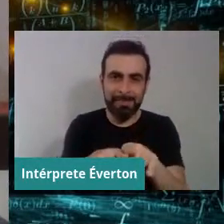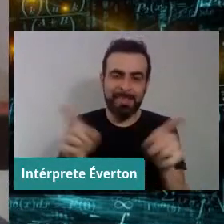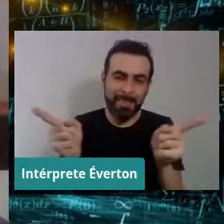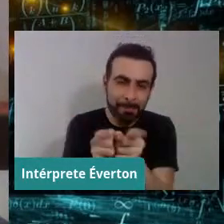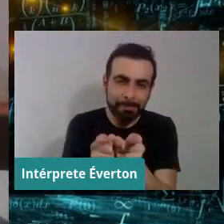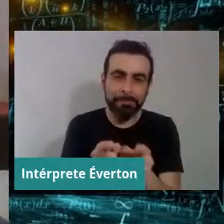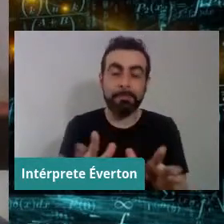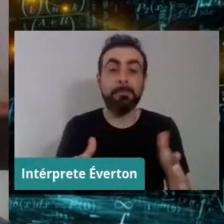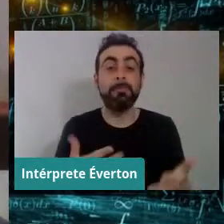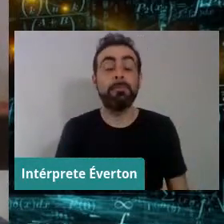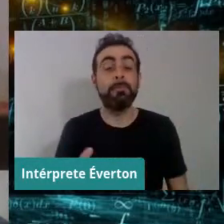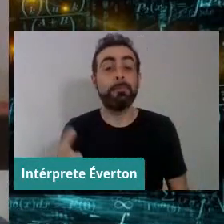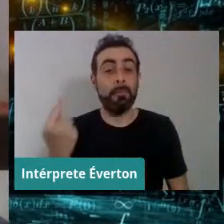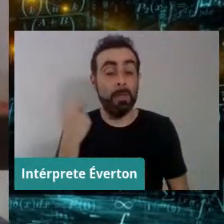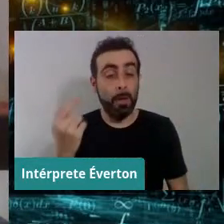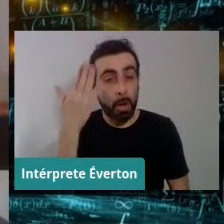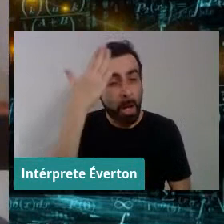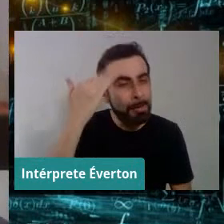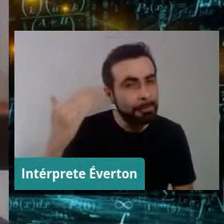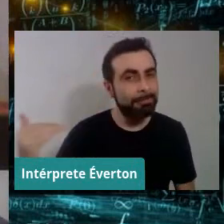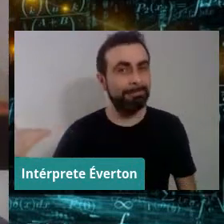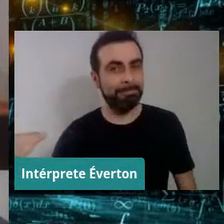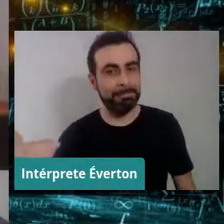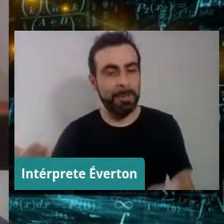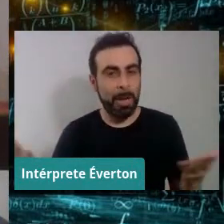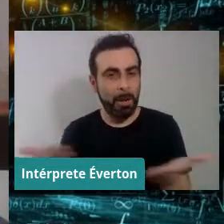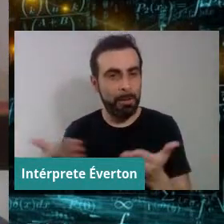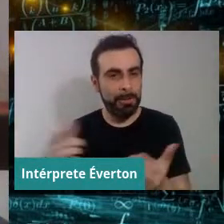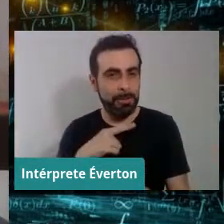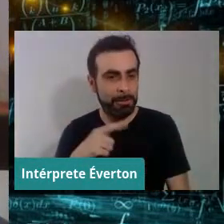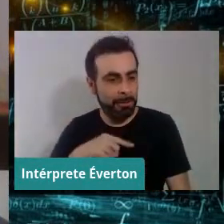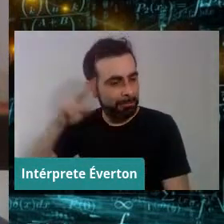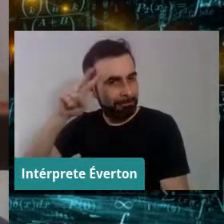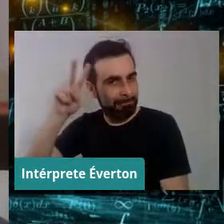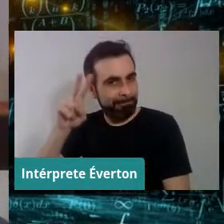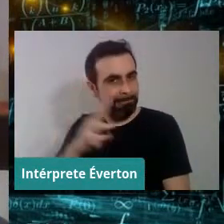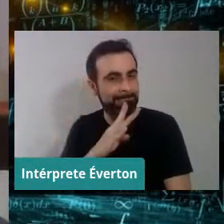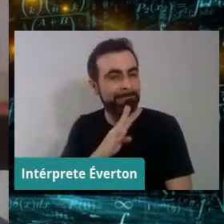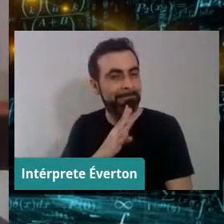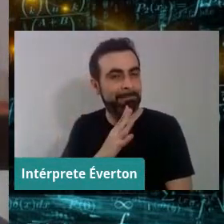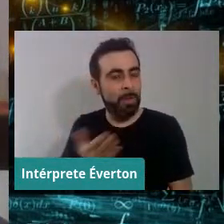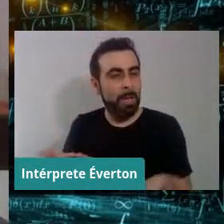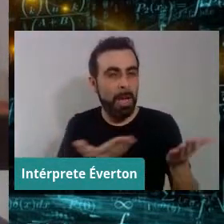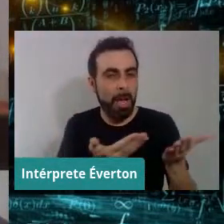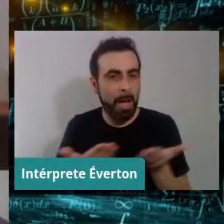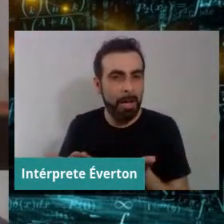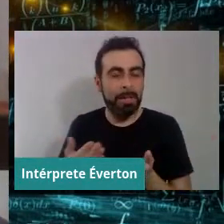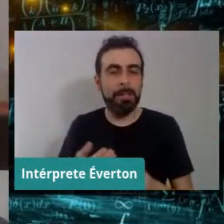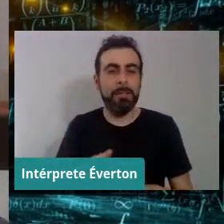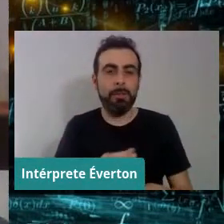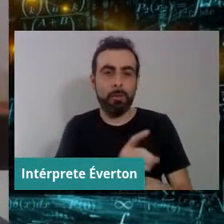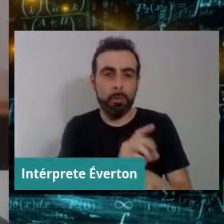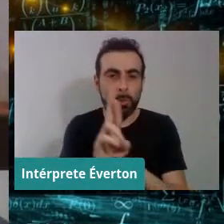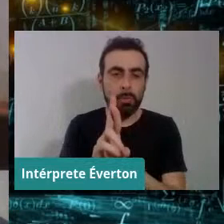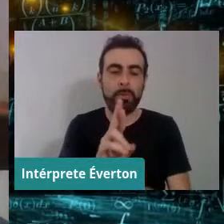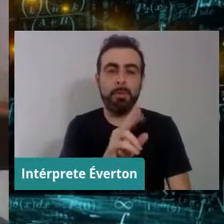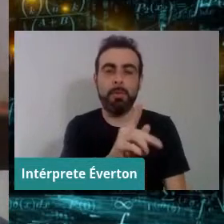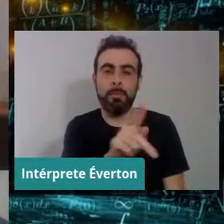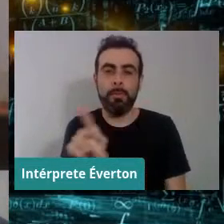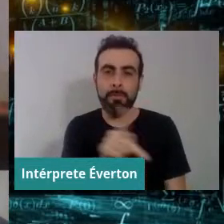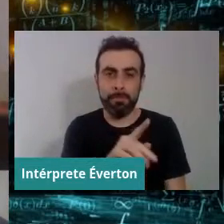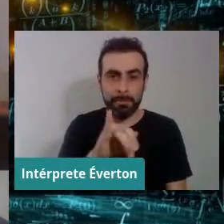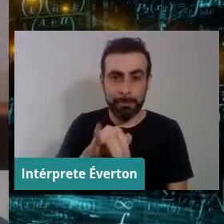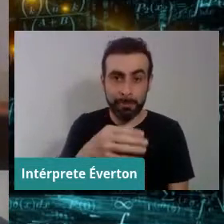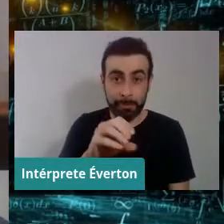a honra de conhecer um pouco mais dessa história por meio do professor doutor José Carlos Gomes